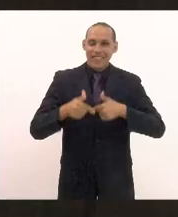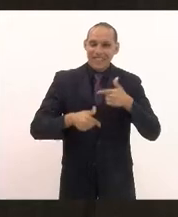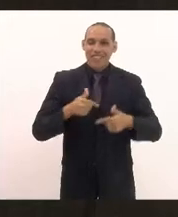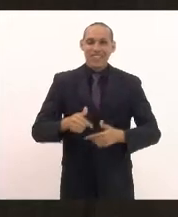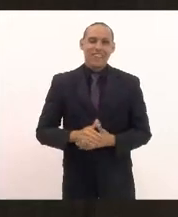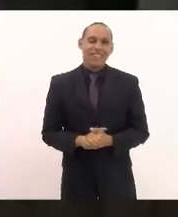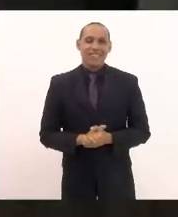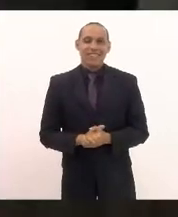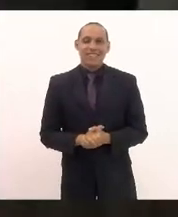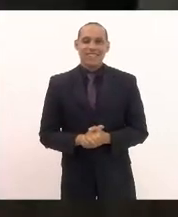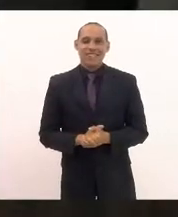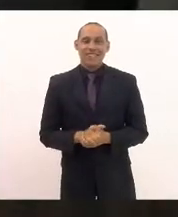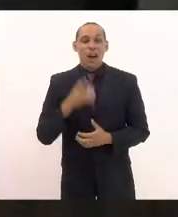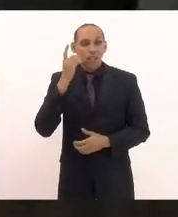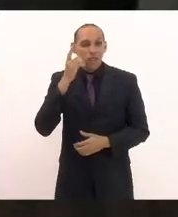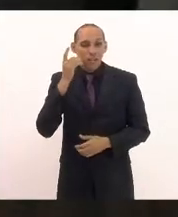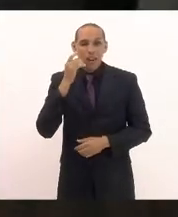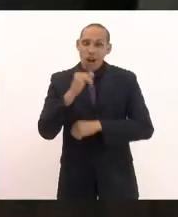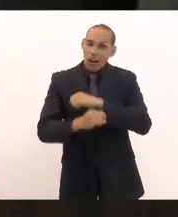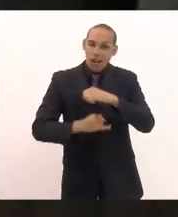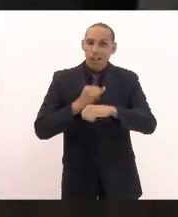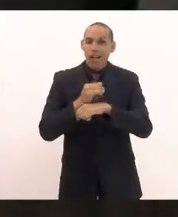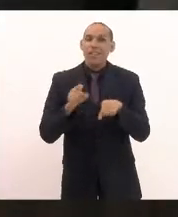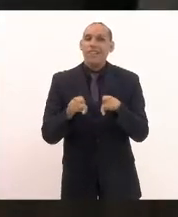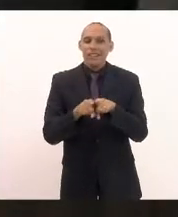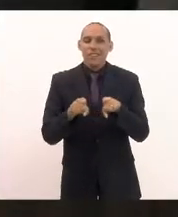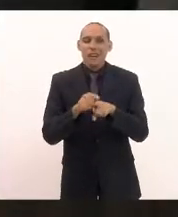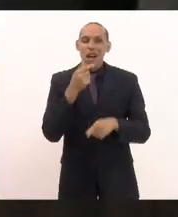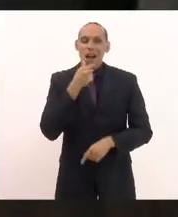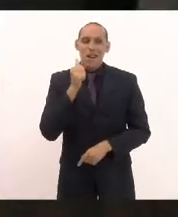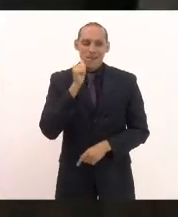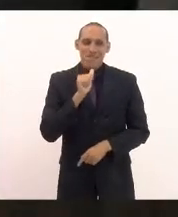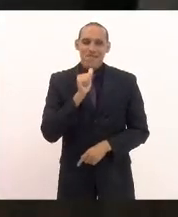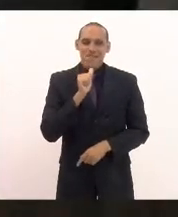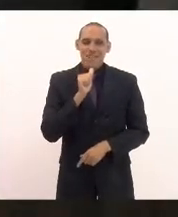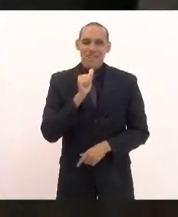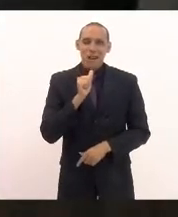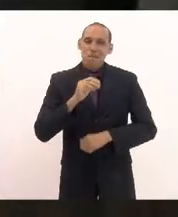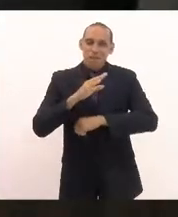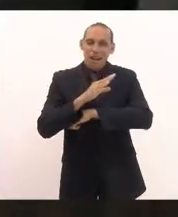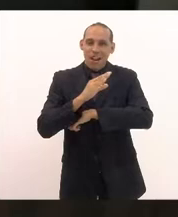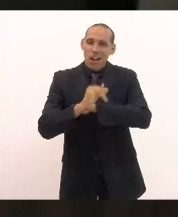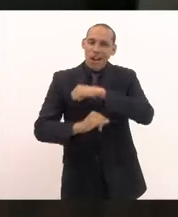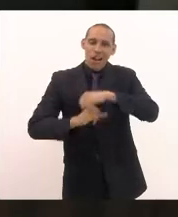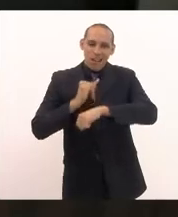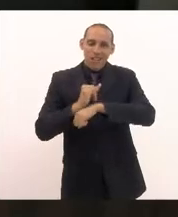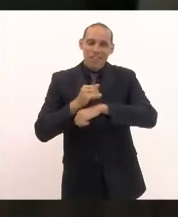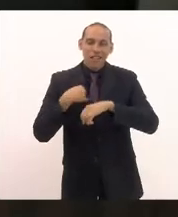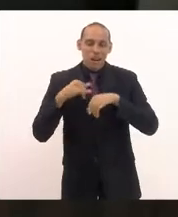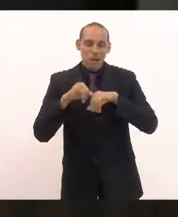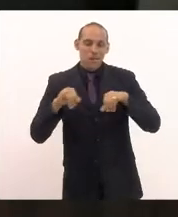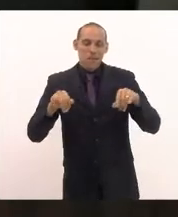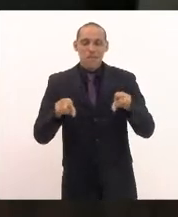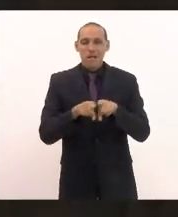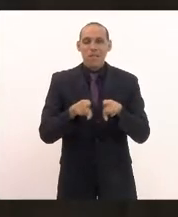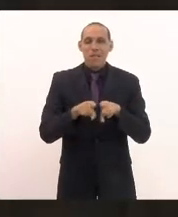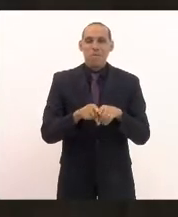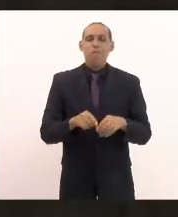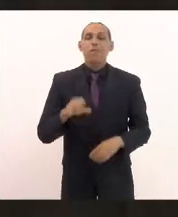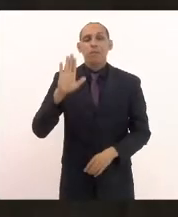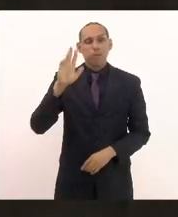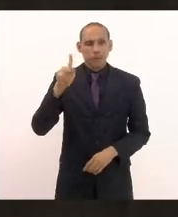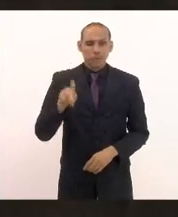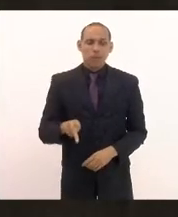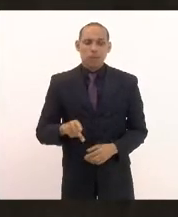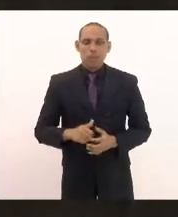manda o figurino. E os nossos deputados online, deputados e deputadas aqui que estão na plataforma online também, que eu já citei aqui. Senhora